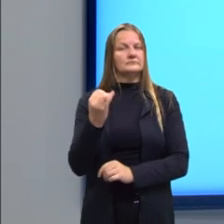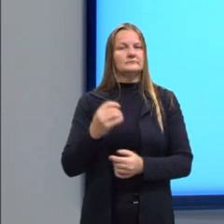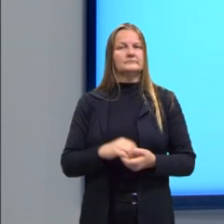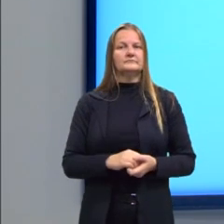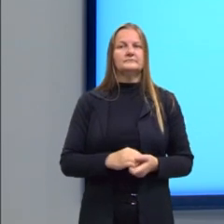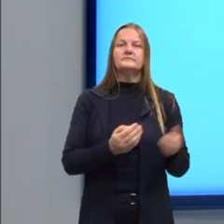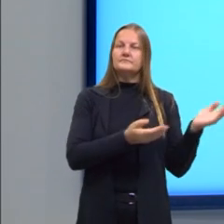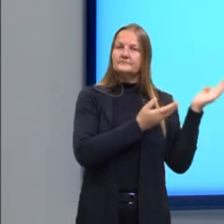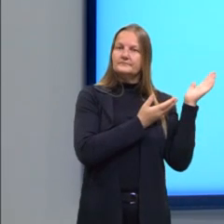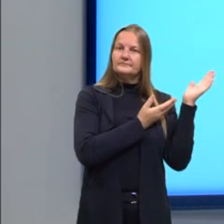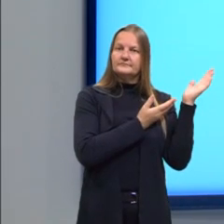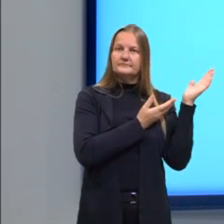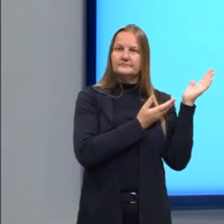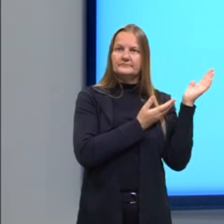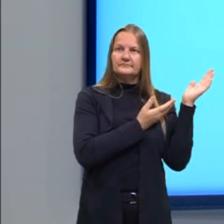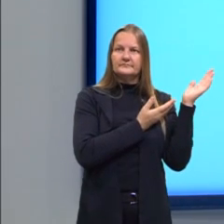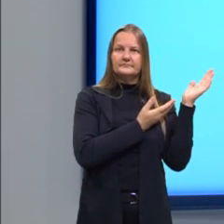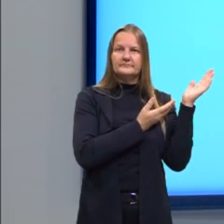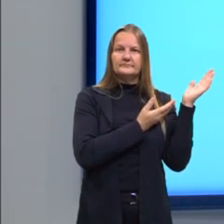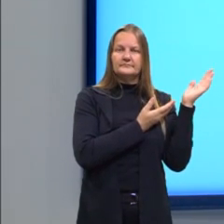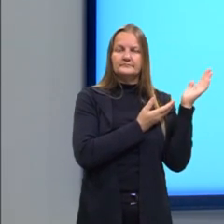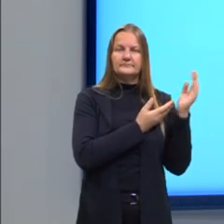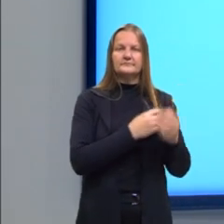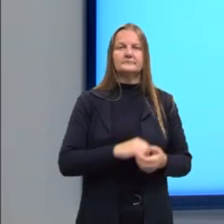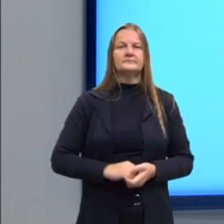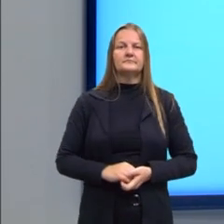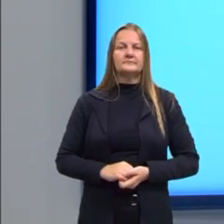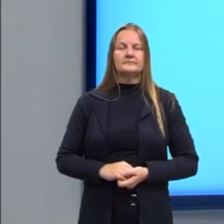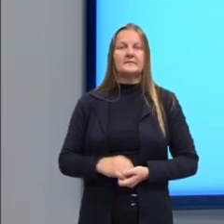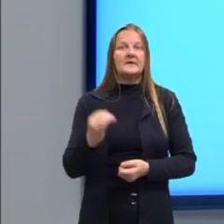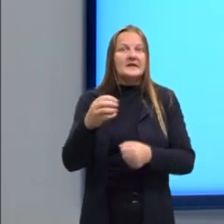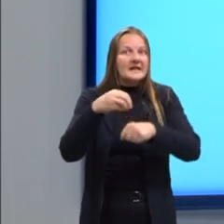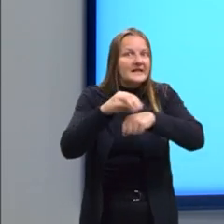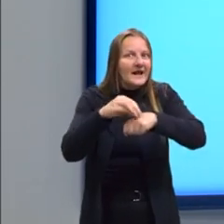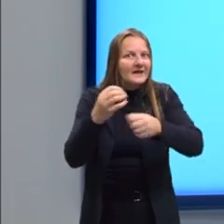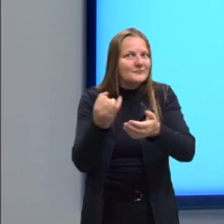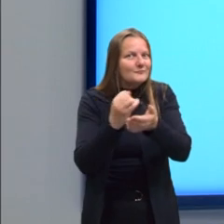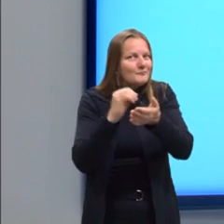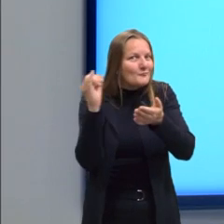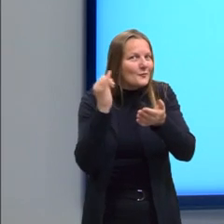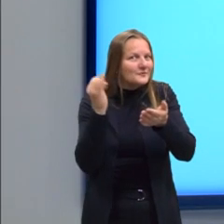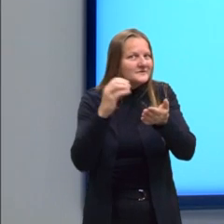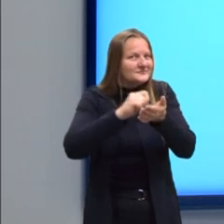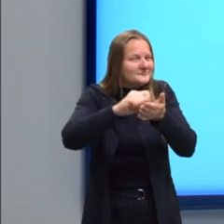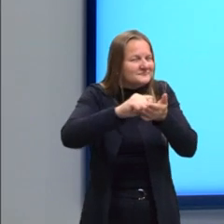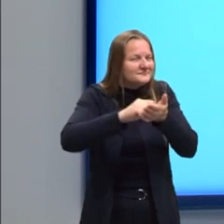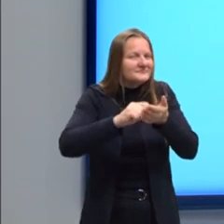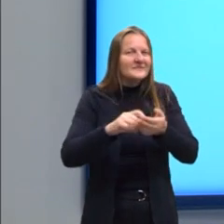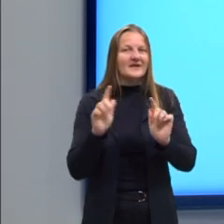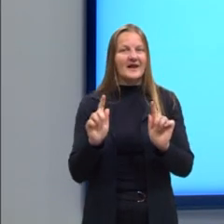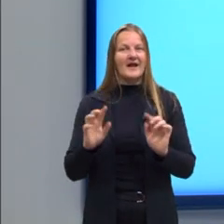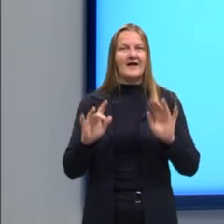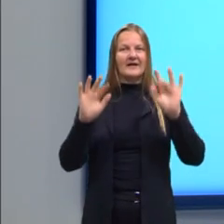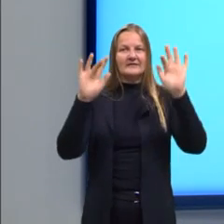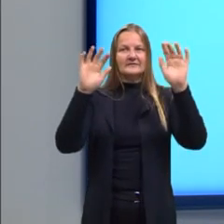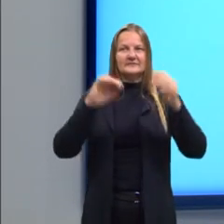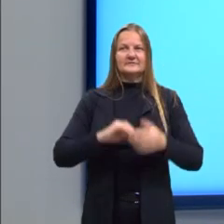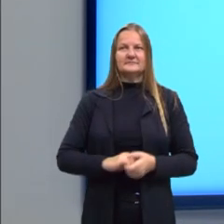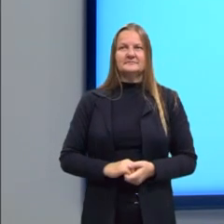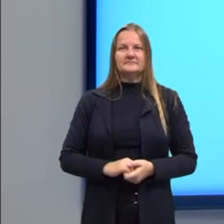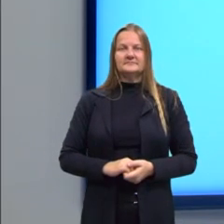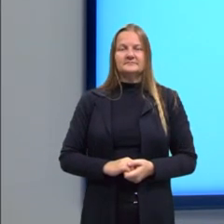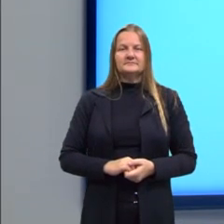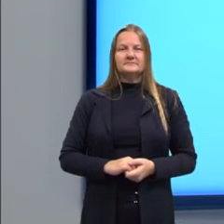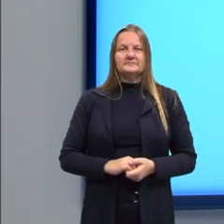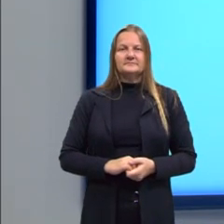pressões parciais importante também anotar esse detalhe Tá bom mas o que